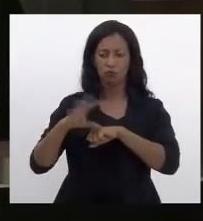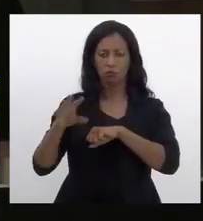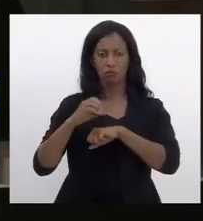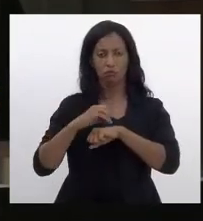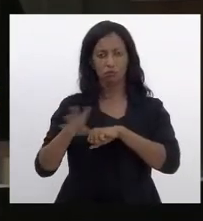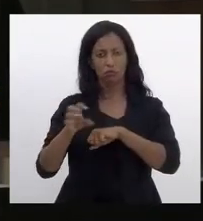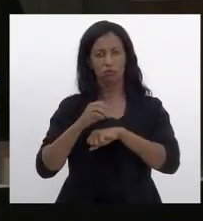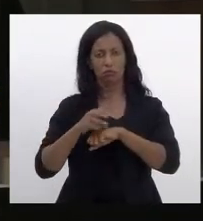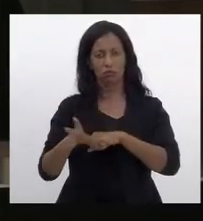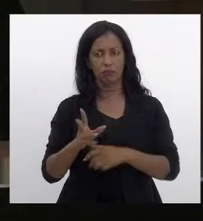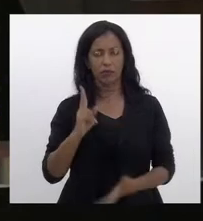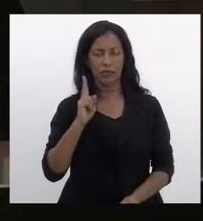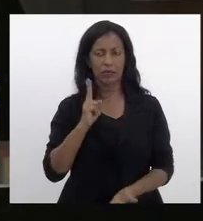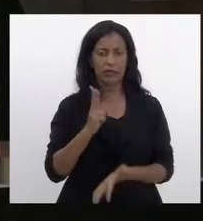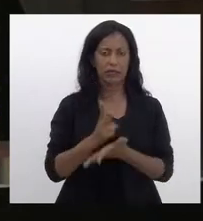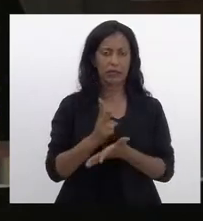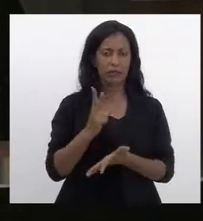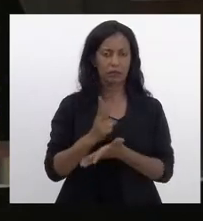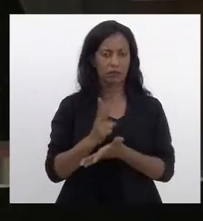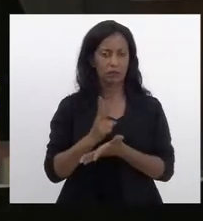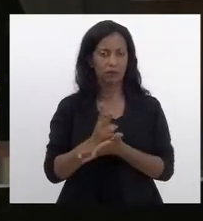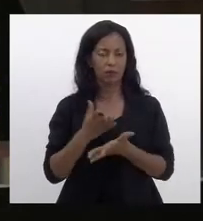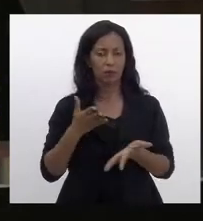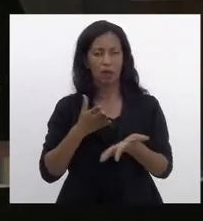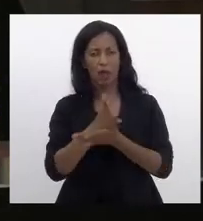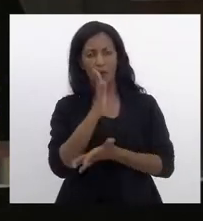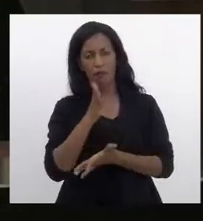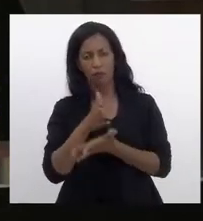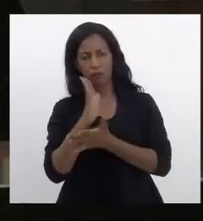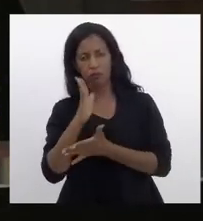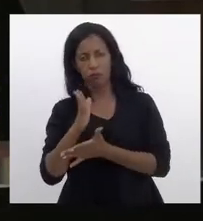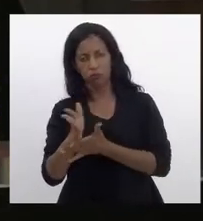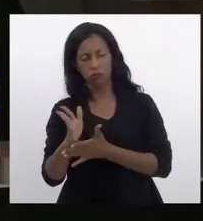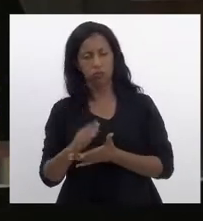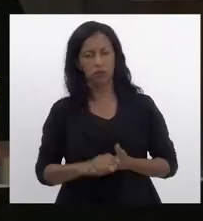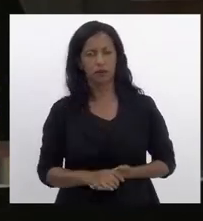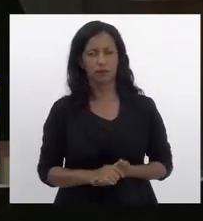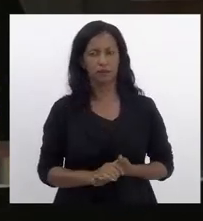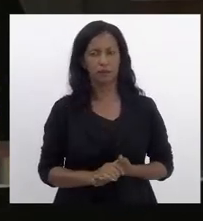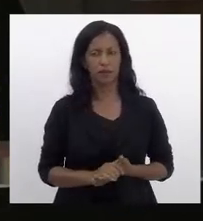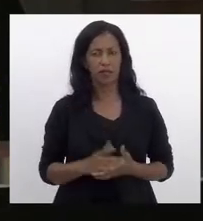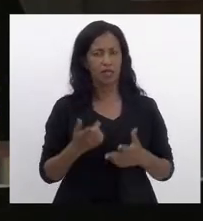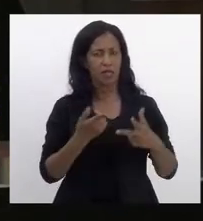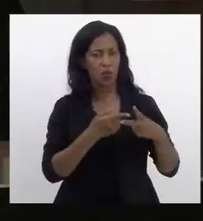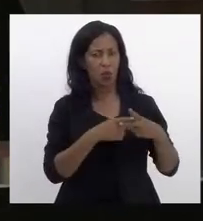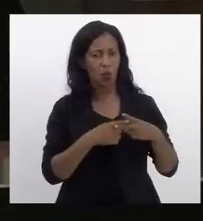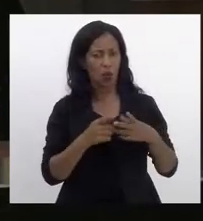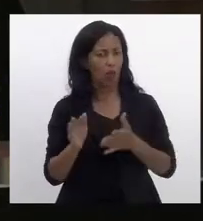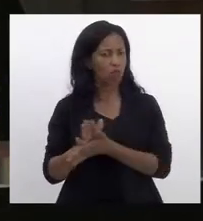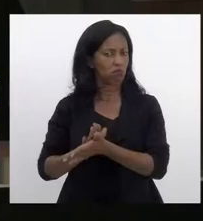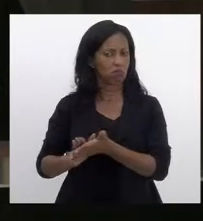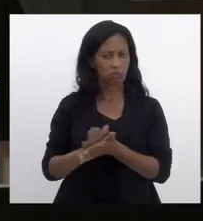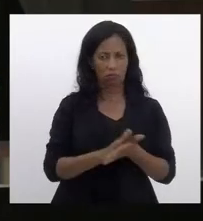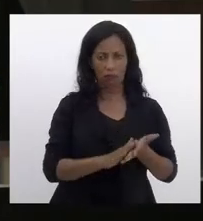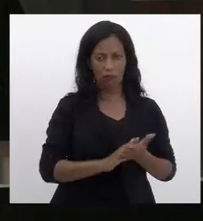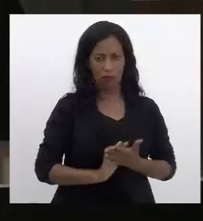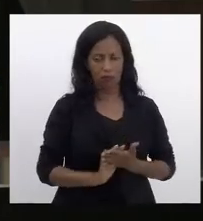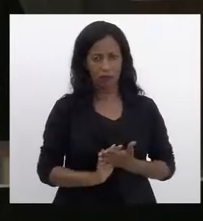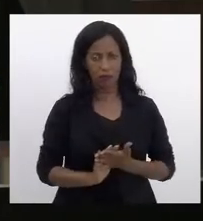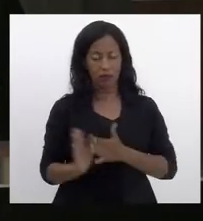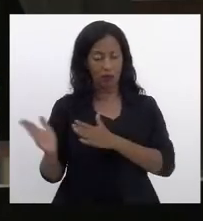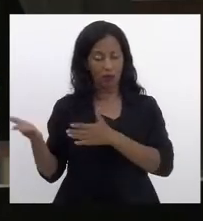mensagens sempre foram aprovadas praticamente sem correção alguma. Na hora